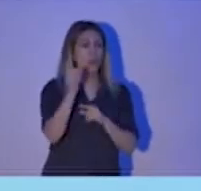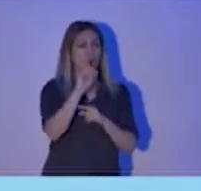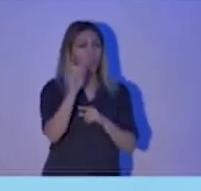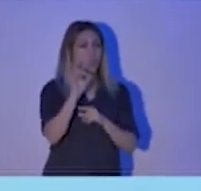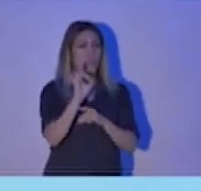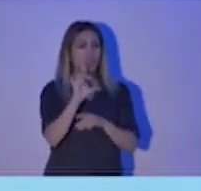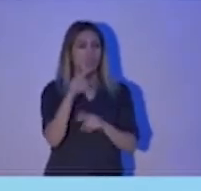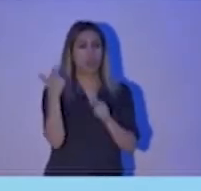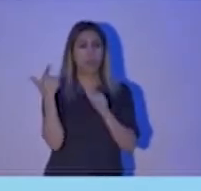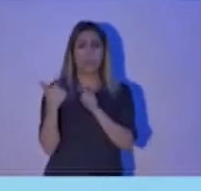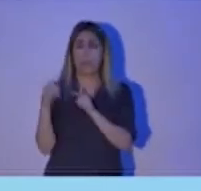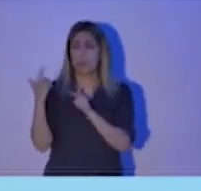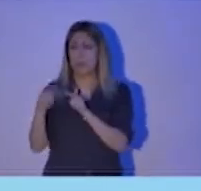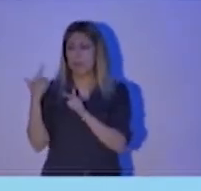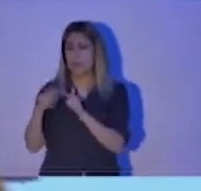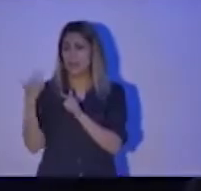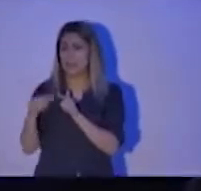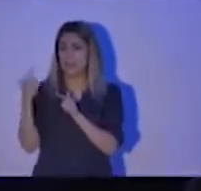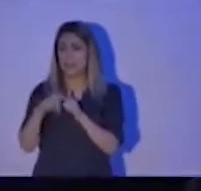como bombeiros.